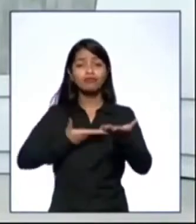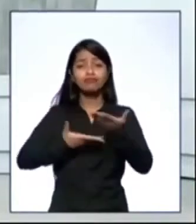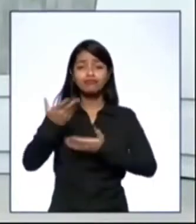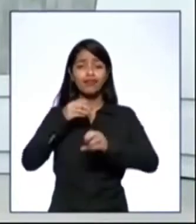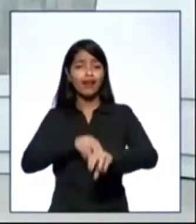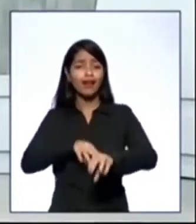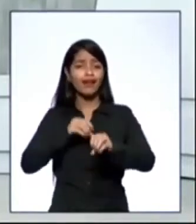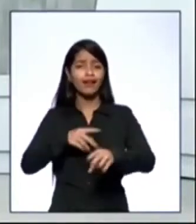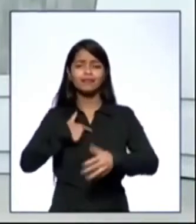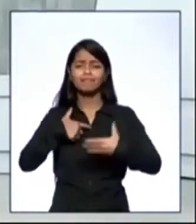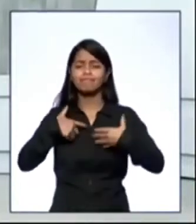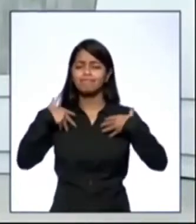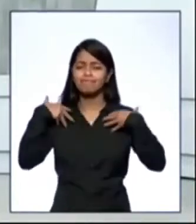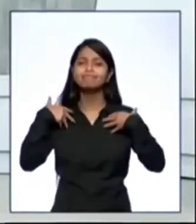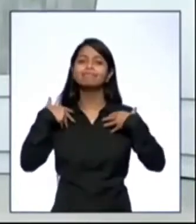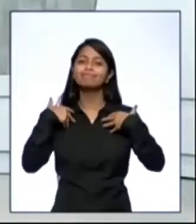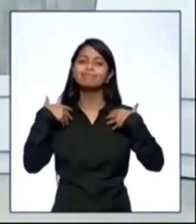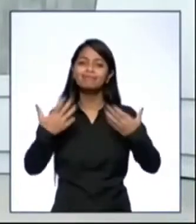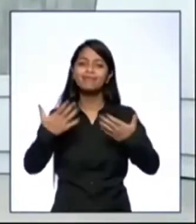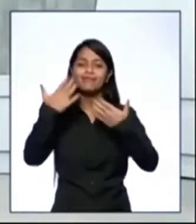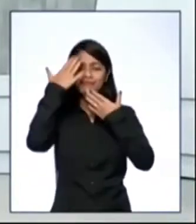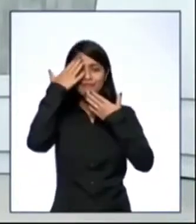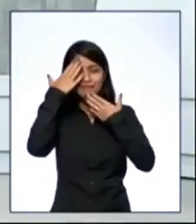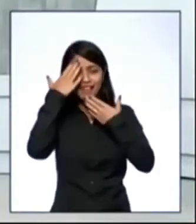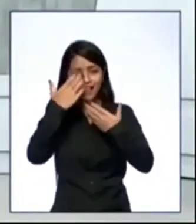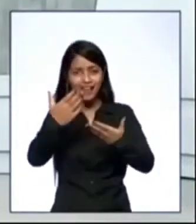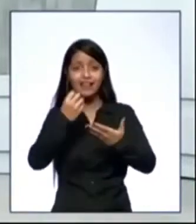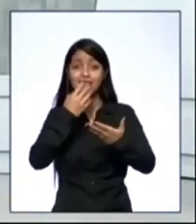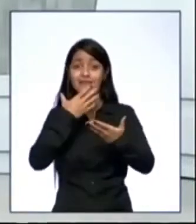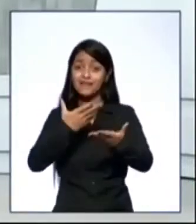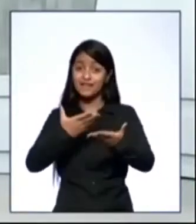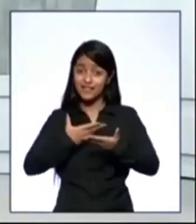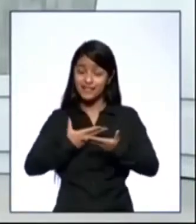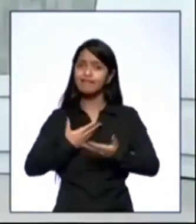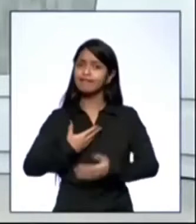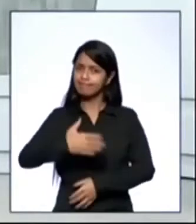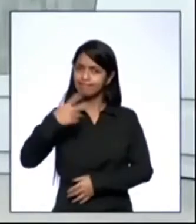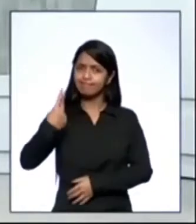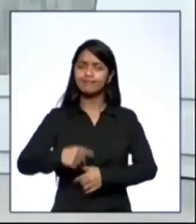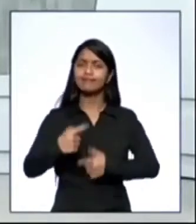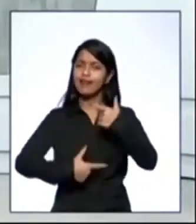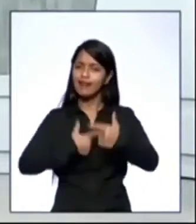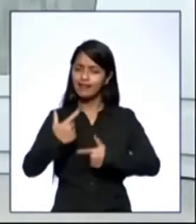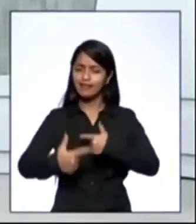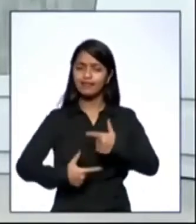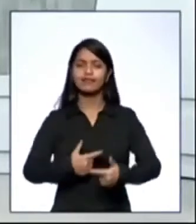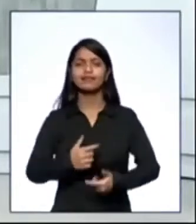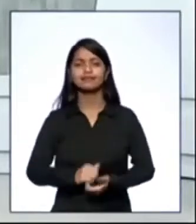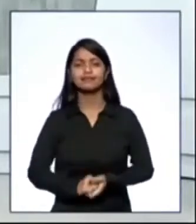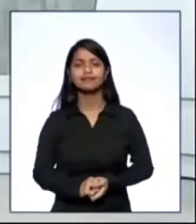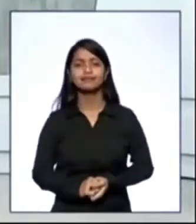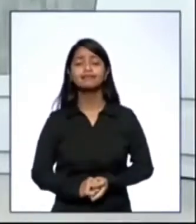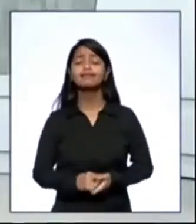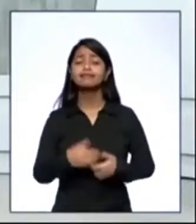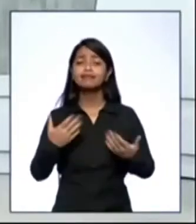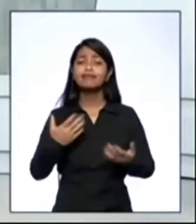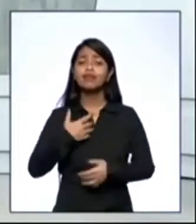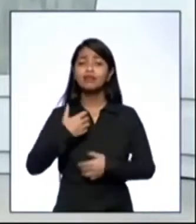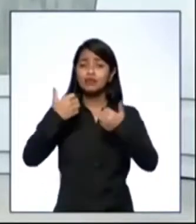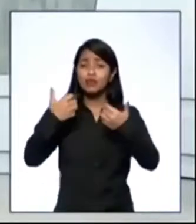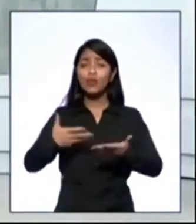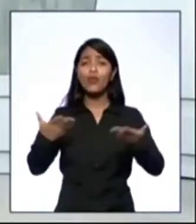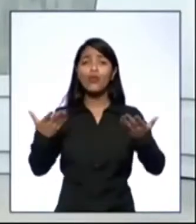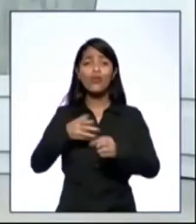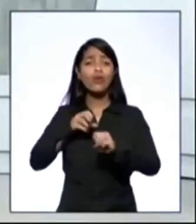novo, obrigado, tá? Obrigado e bem-vindo ao rolê. E vamos trabalhar, né? Vamos fazer o nosso esquema. Seguinte, eu vou te contar como é que eu fiz o esquema